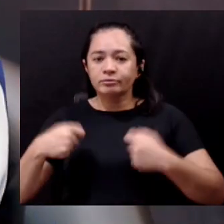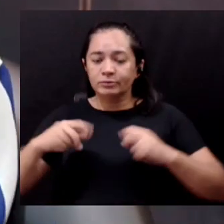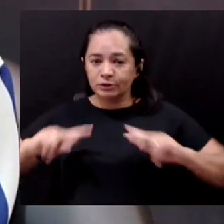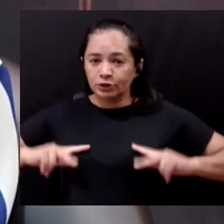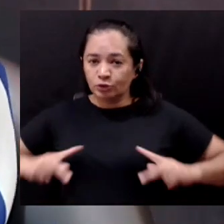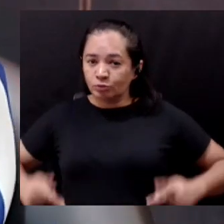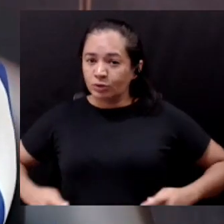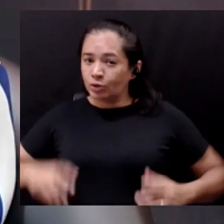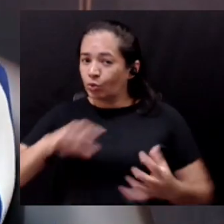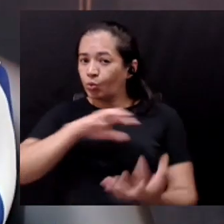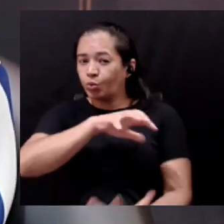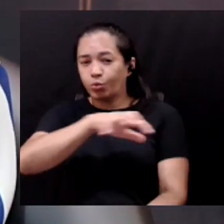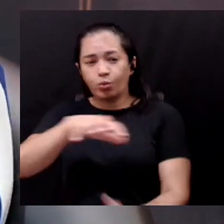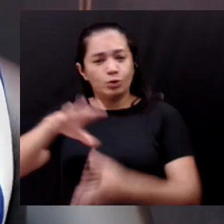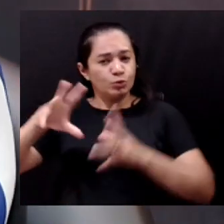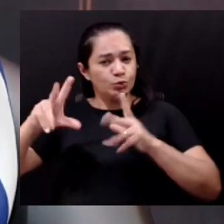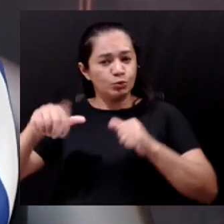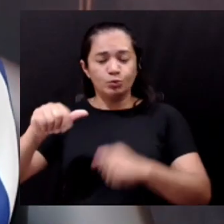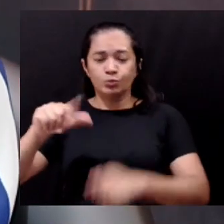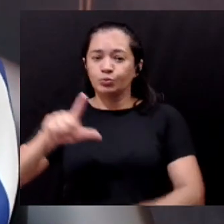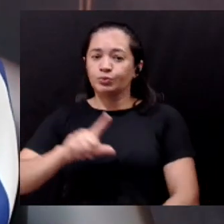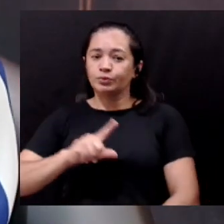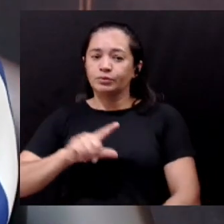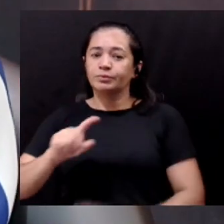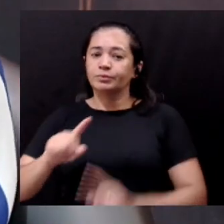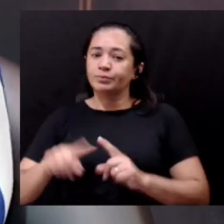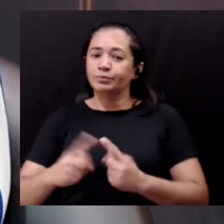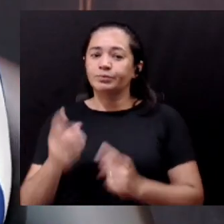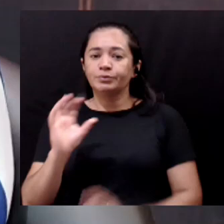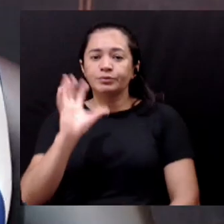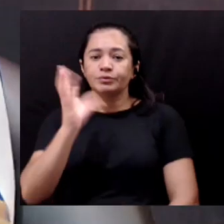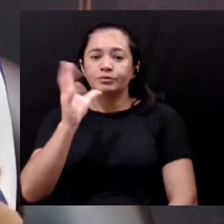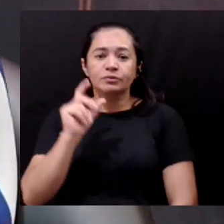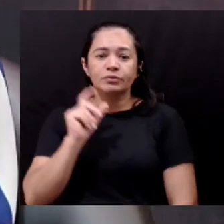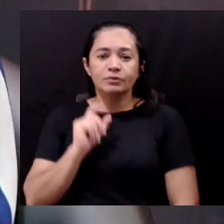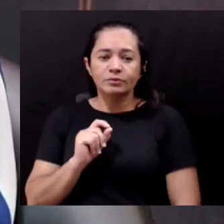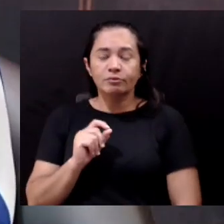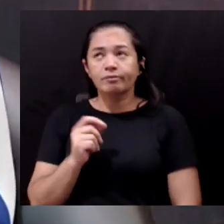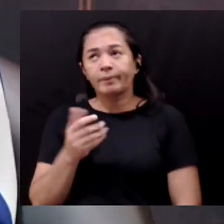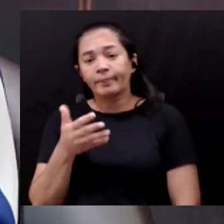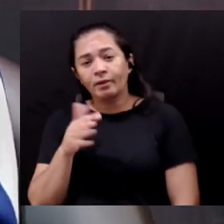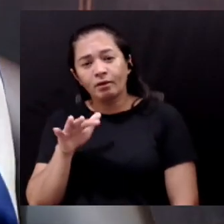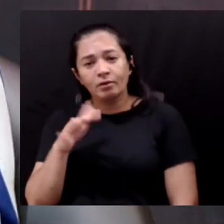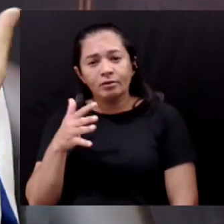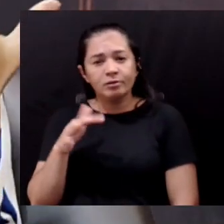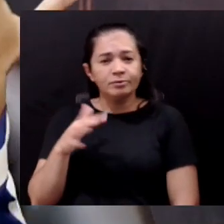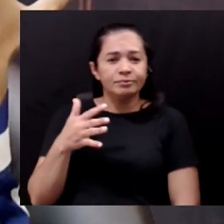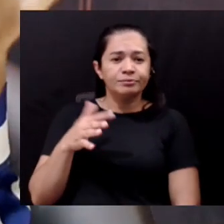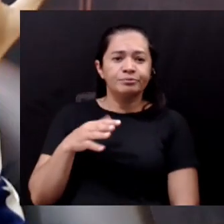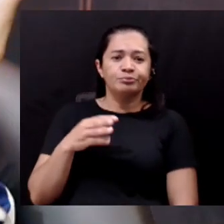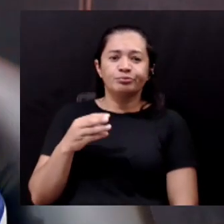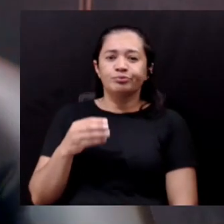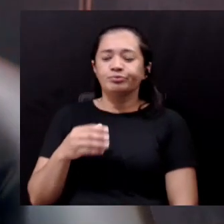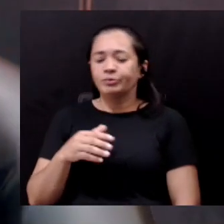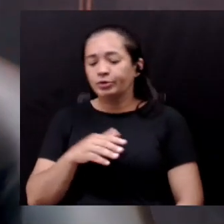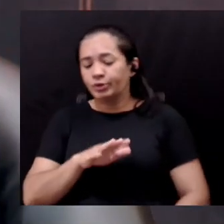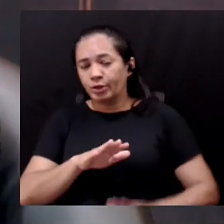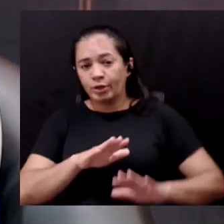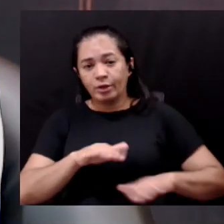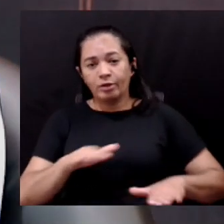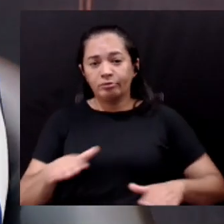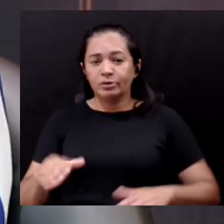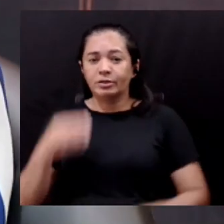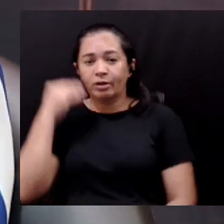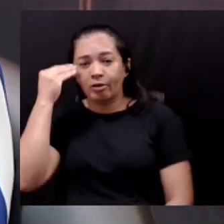temos. uhum, Acontece que dependendo da infância, dependendo da experiência, dependendo do que a